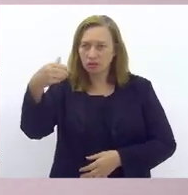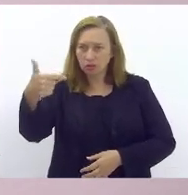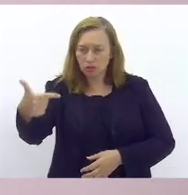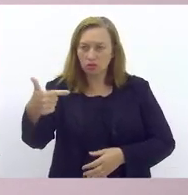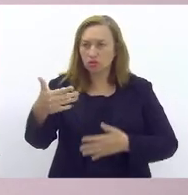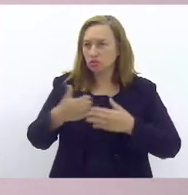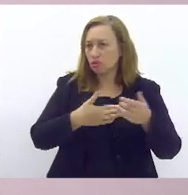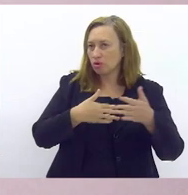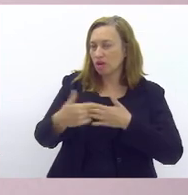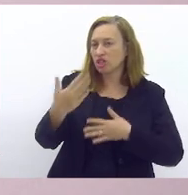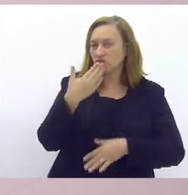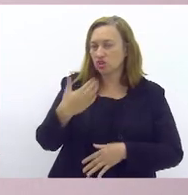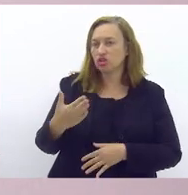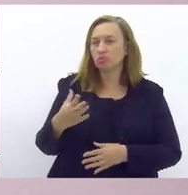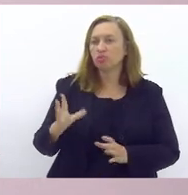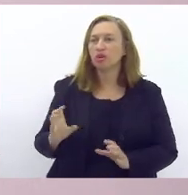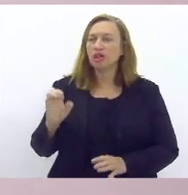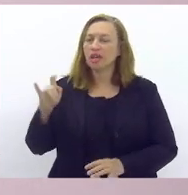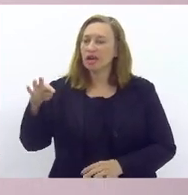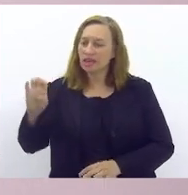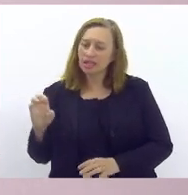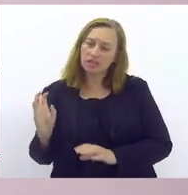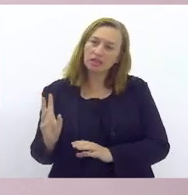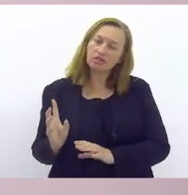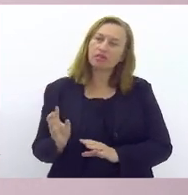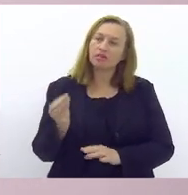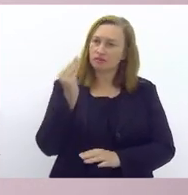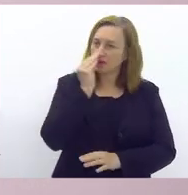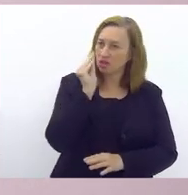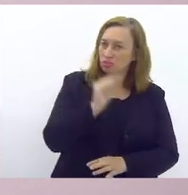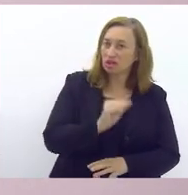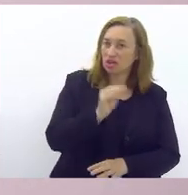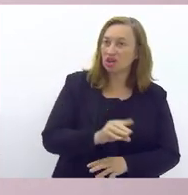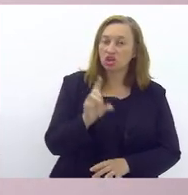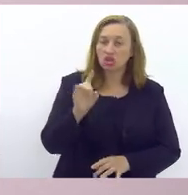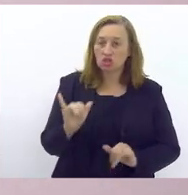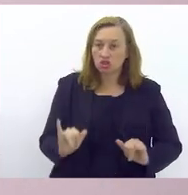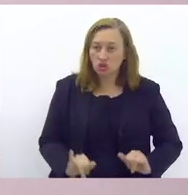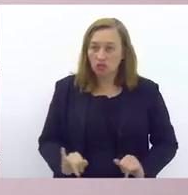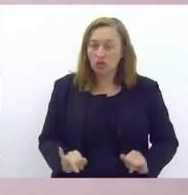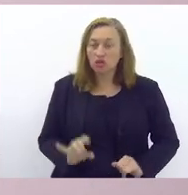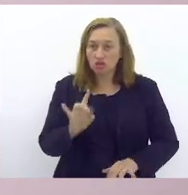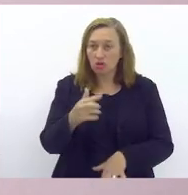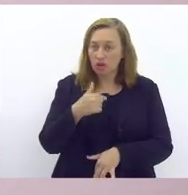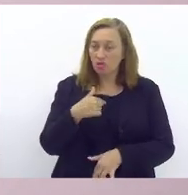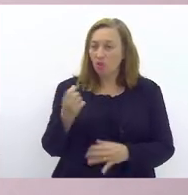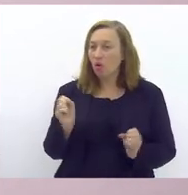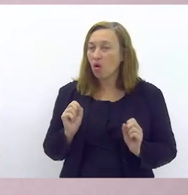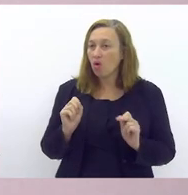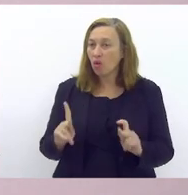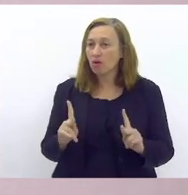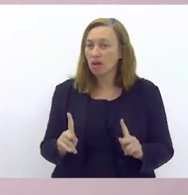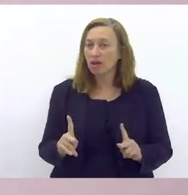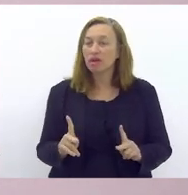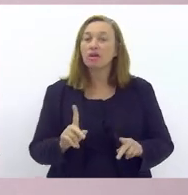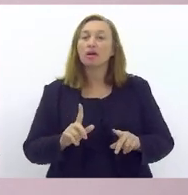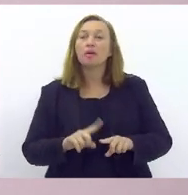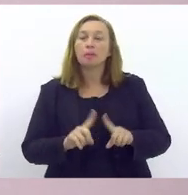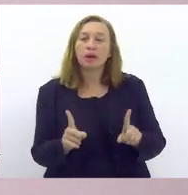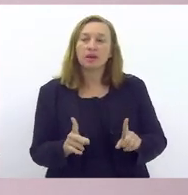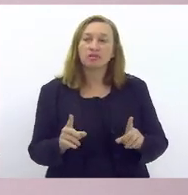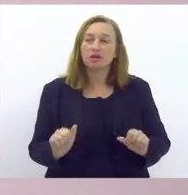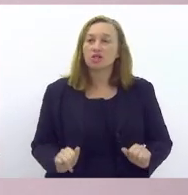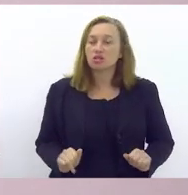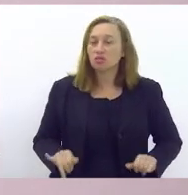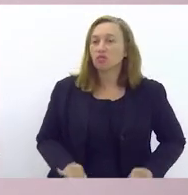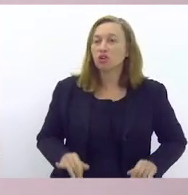nos derrubar. Porque enquanto só sofre eu, beleza. Mas com certeza eles vão avançar, vai sofrer eu e todo mundo